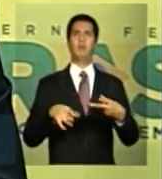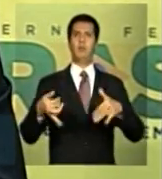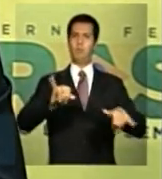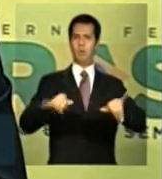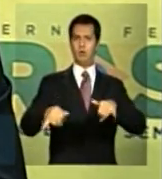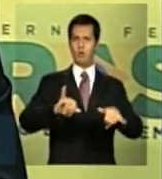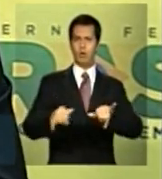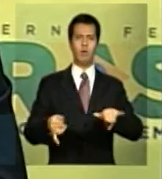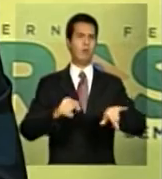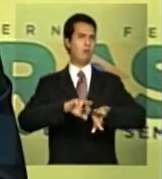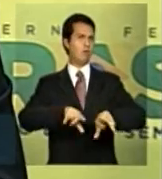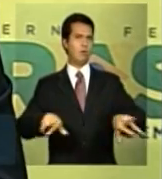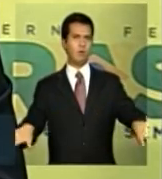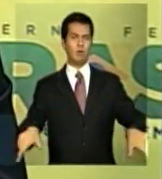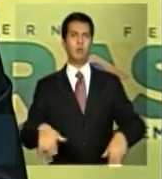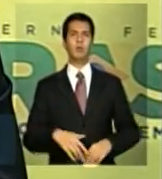docente.